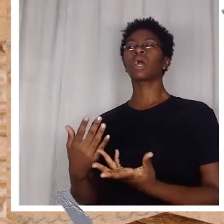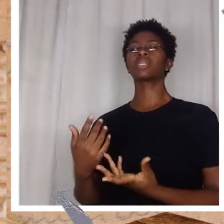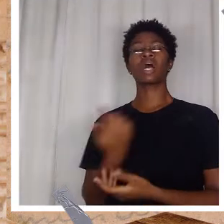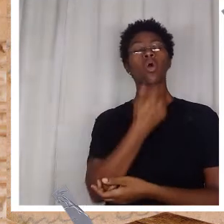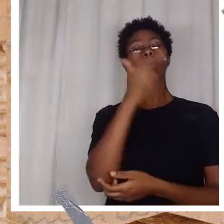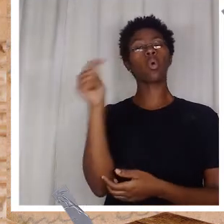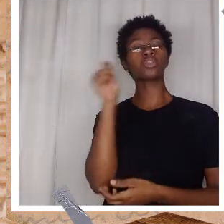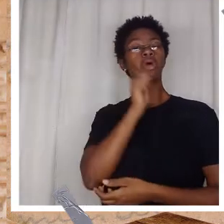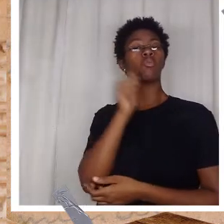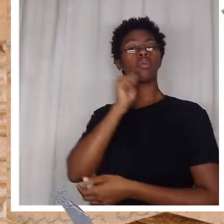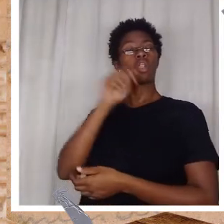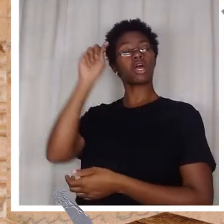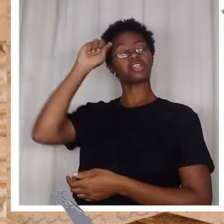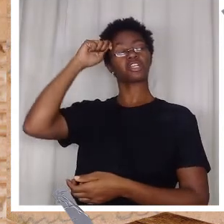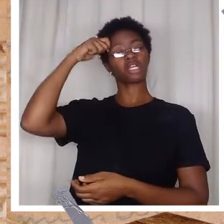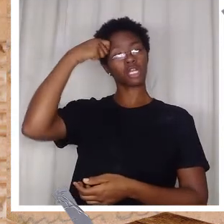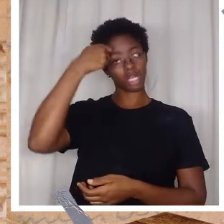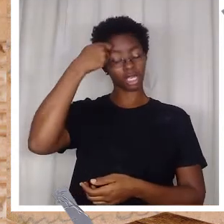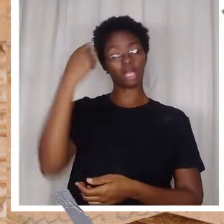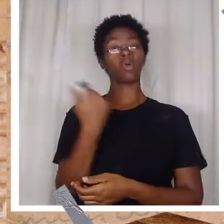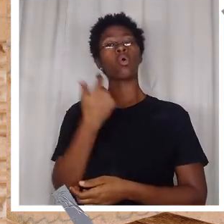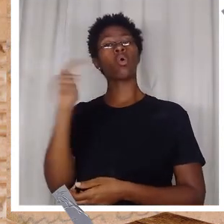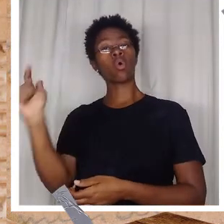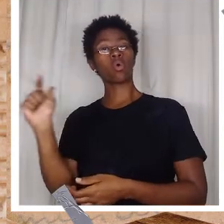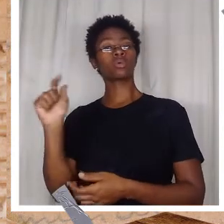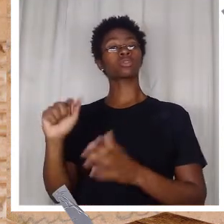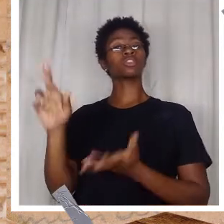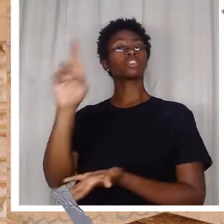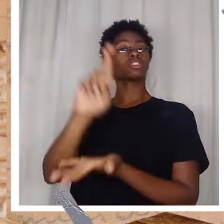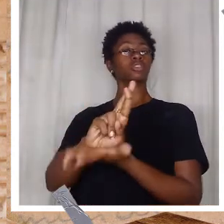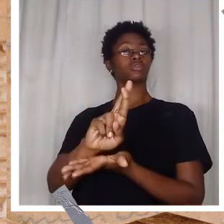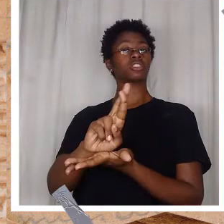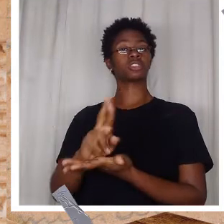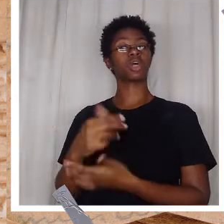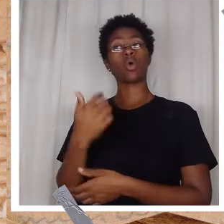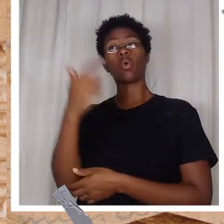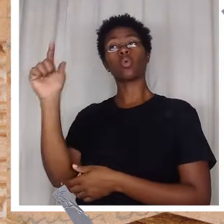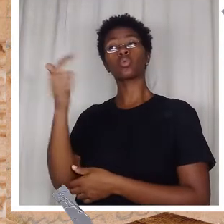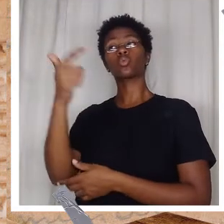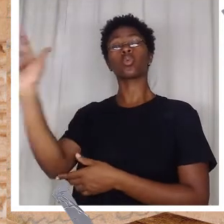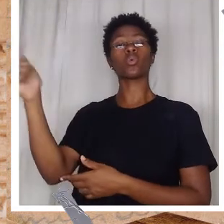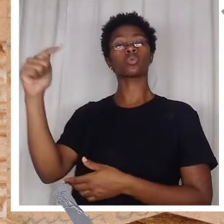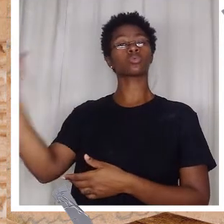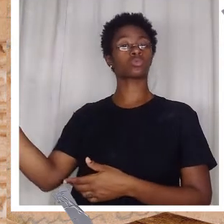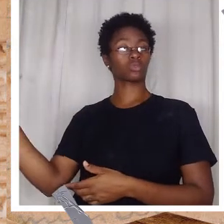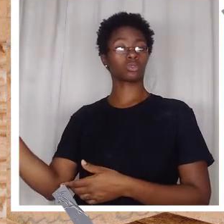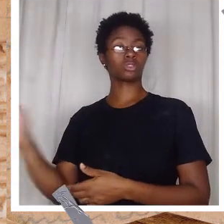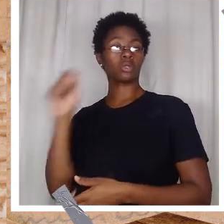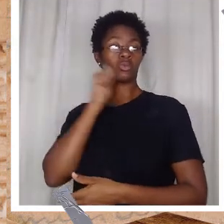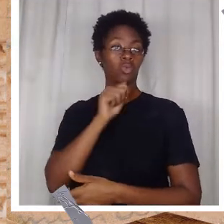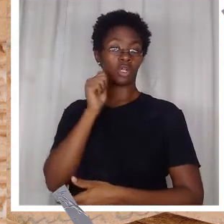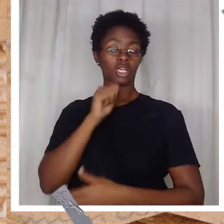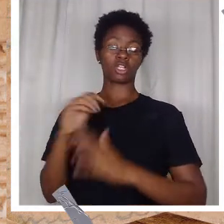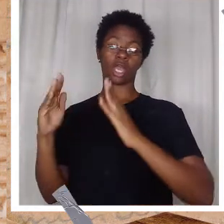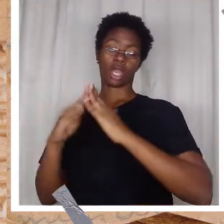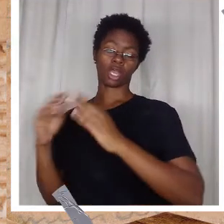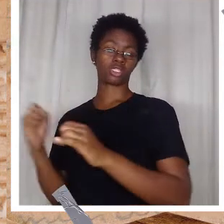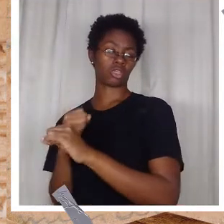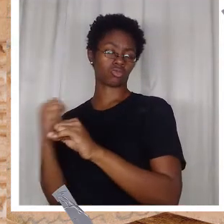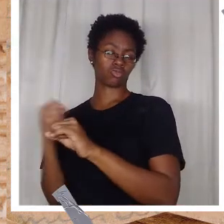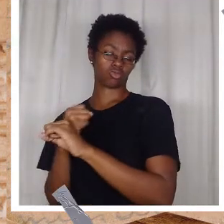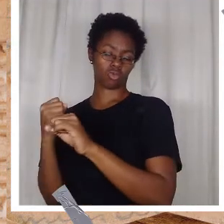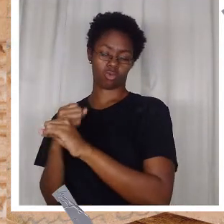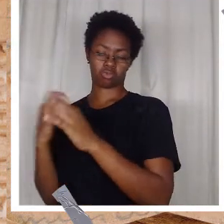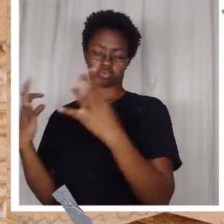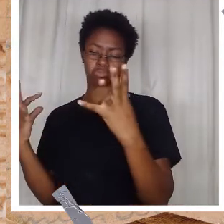outras mulheres negras que vêm com outras referências, que já são as mulheres da casa de alvenaria, as mulheres negras